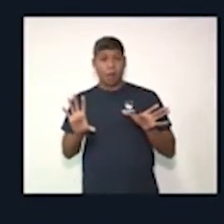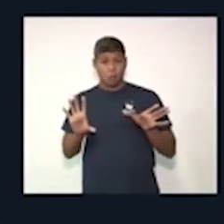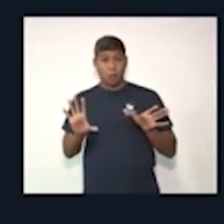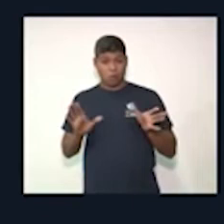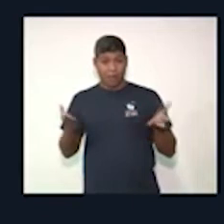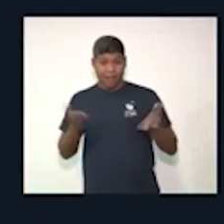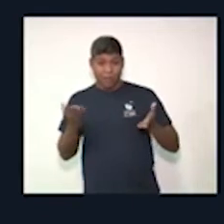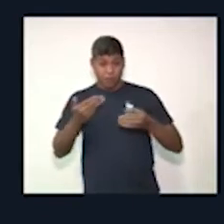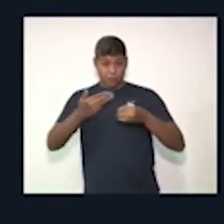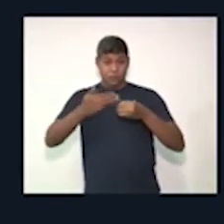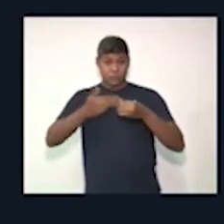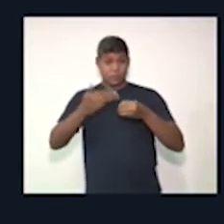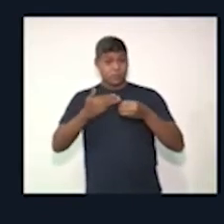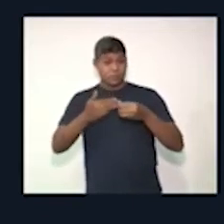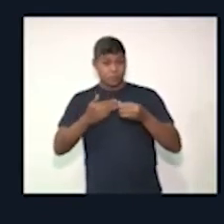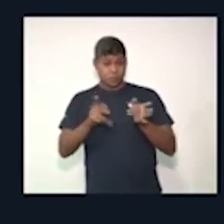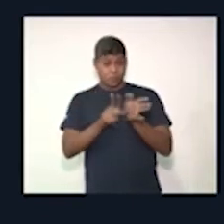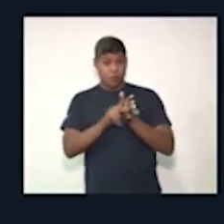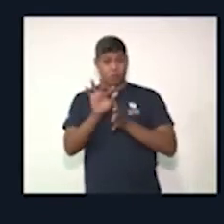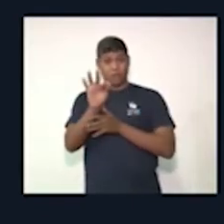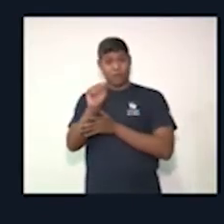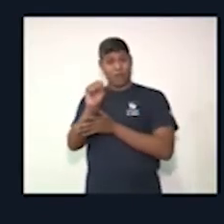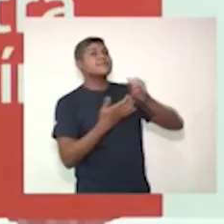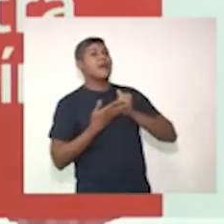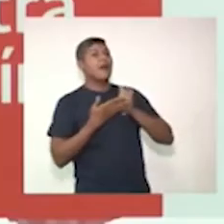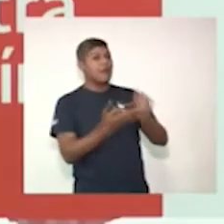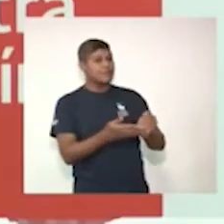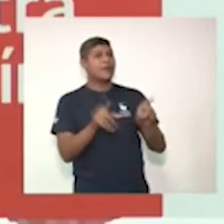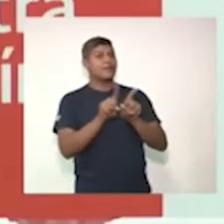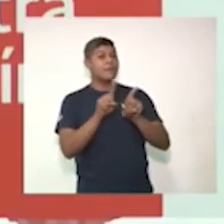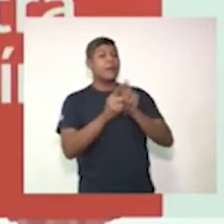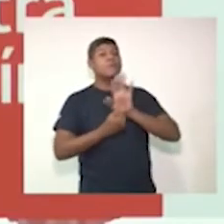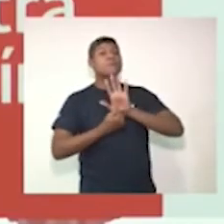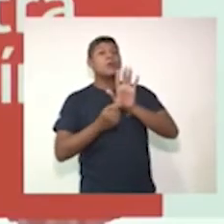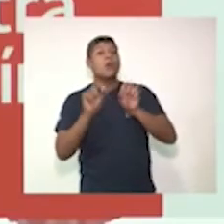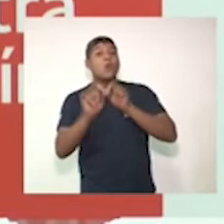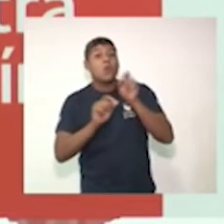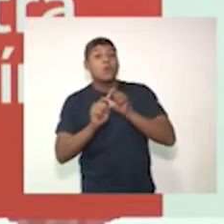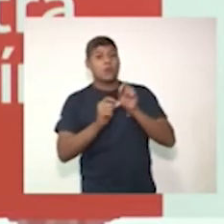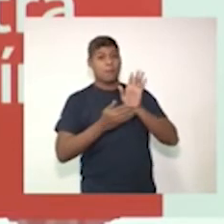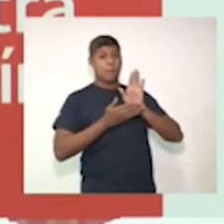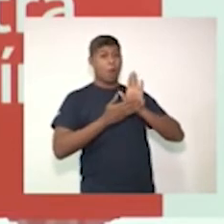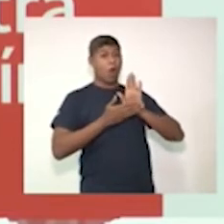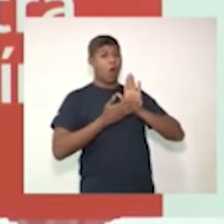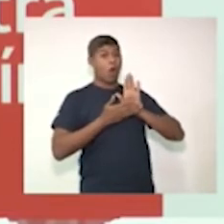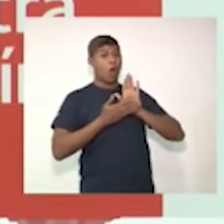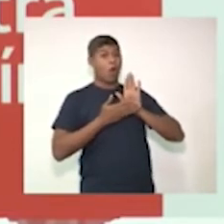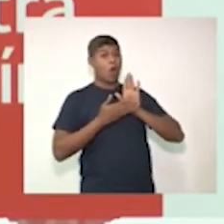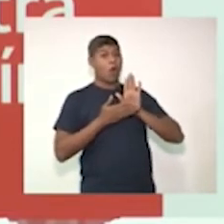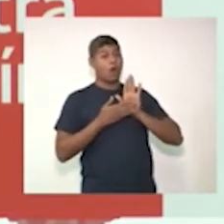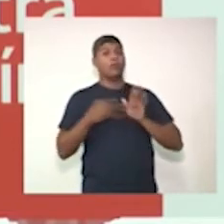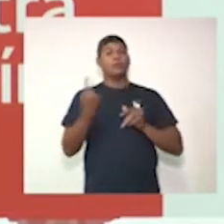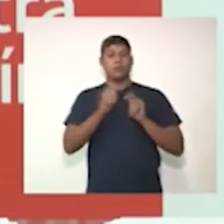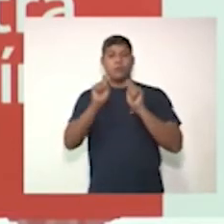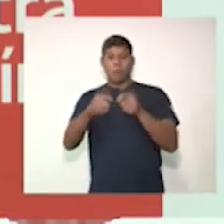que o município é classificado na fase 2? Apresentando esses protocolos para que a gente